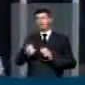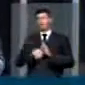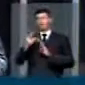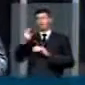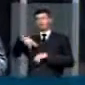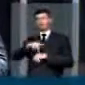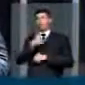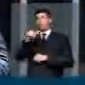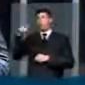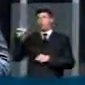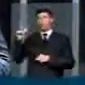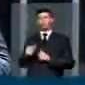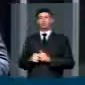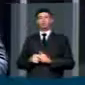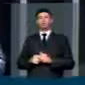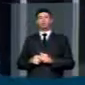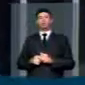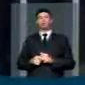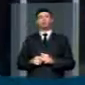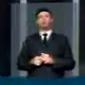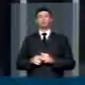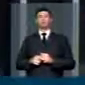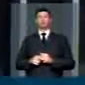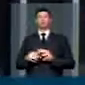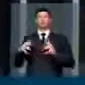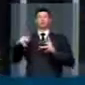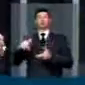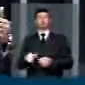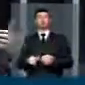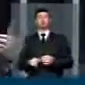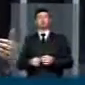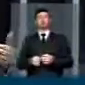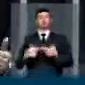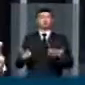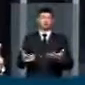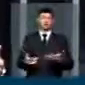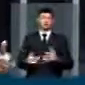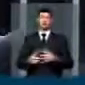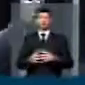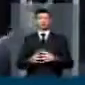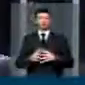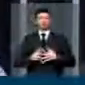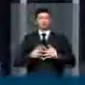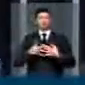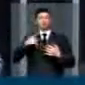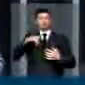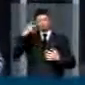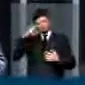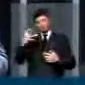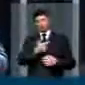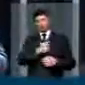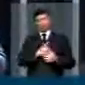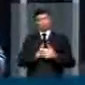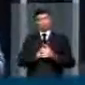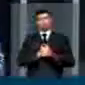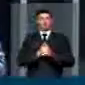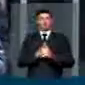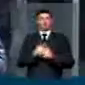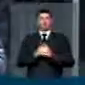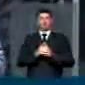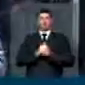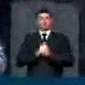países do nosso planeta, do mundo, e tem aí uma grande história para ser contada. Então ele